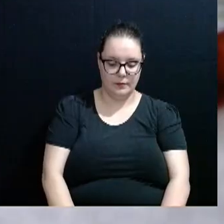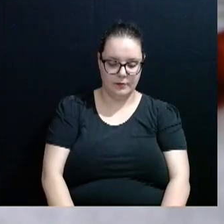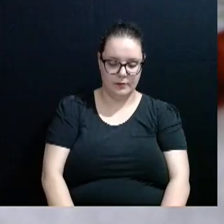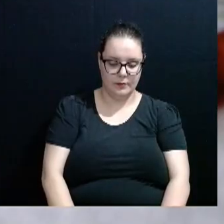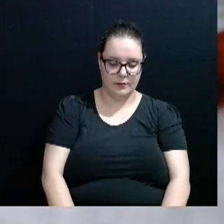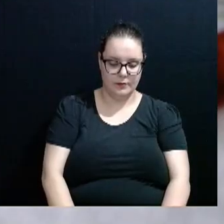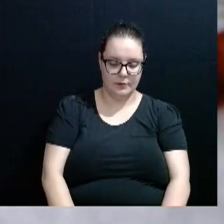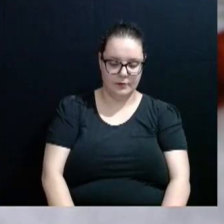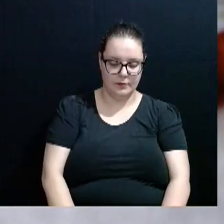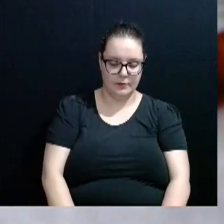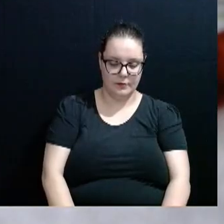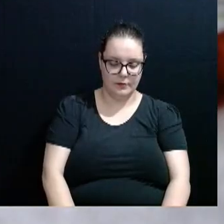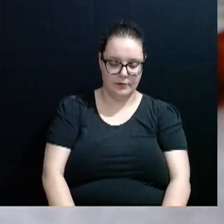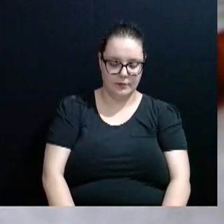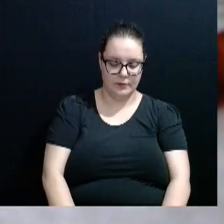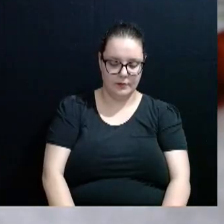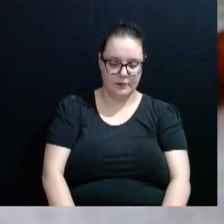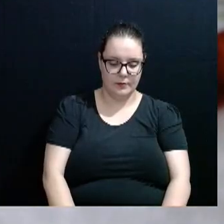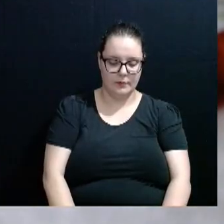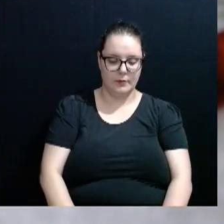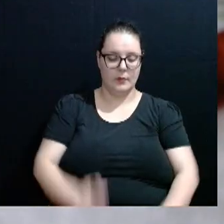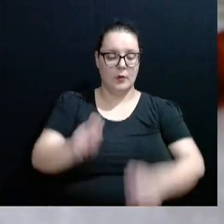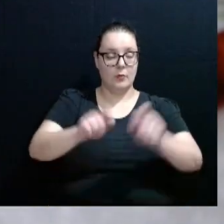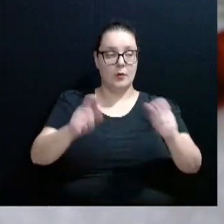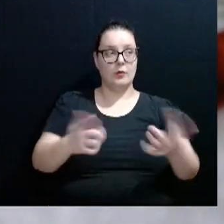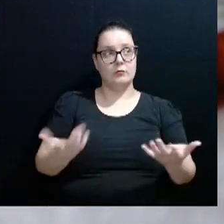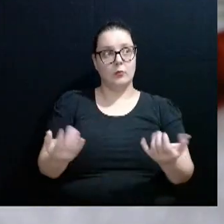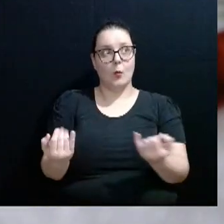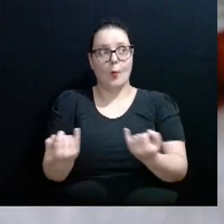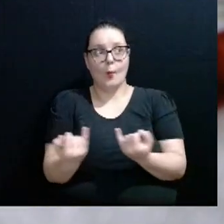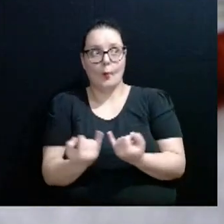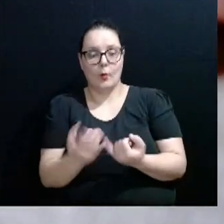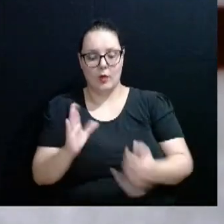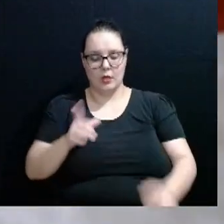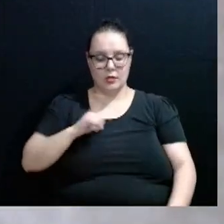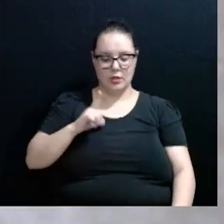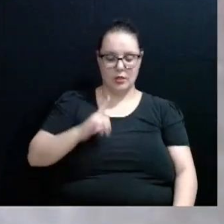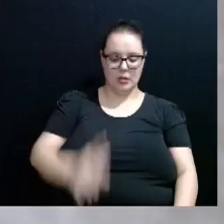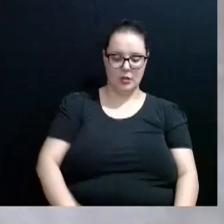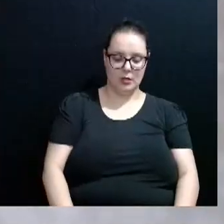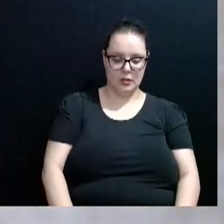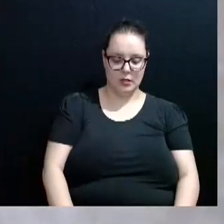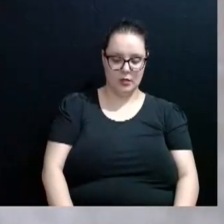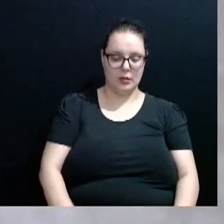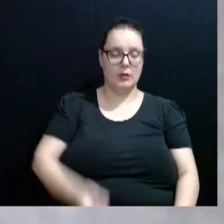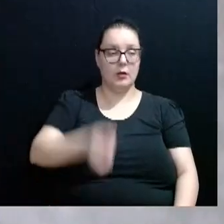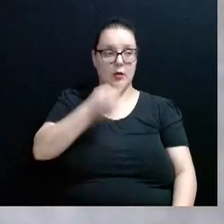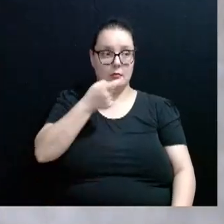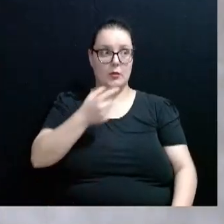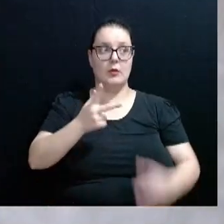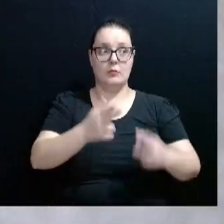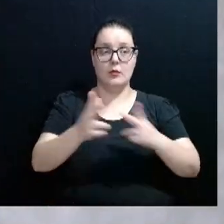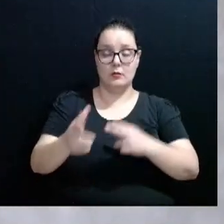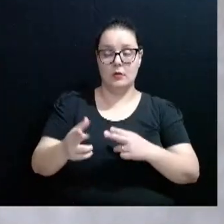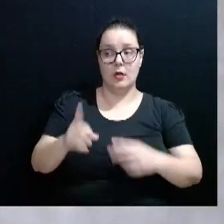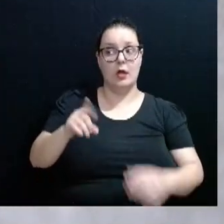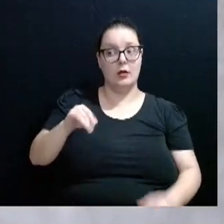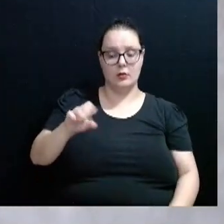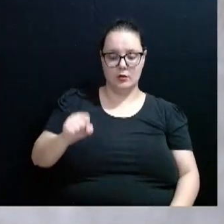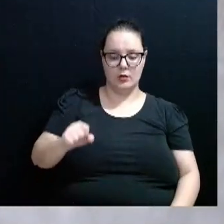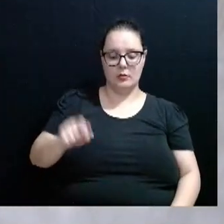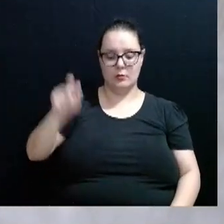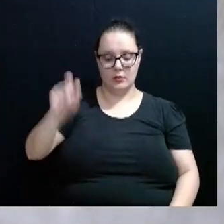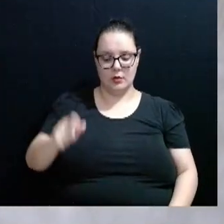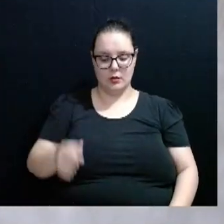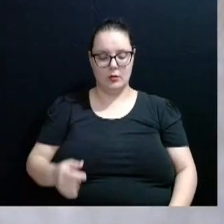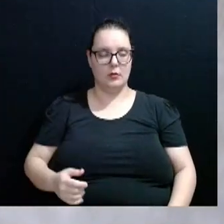peso já tem assim, se ela for tomar o mesmo medicamento, a mesma dose com uma pessoa de um peso maior,